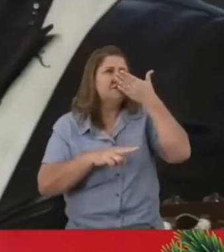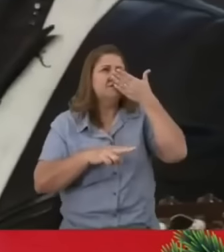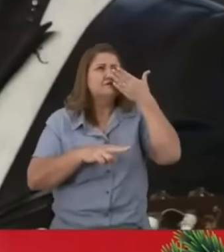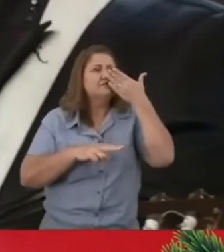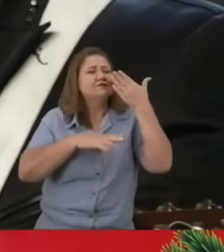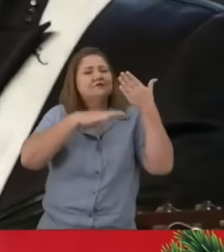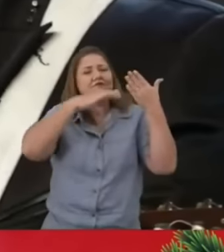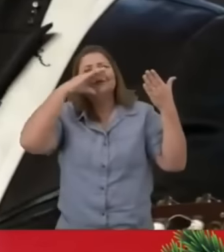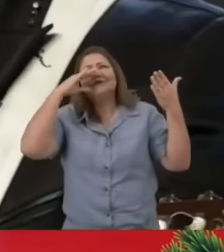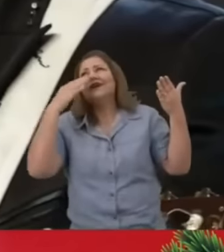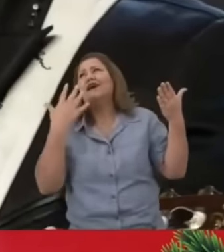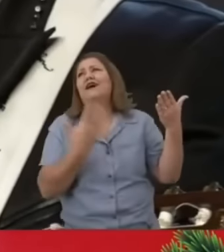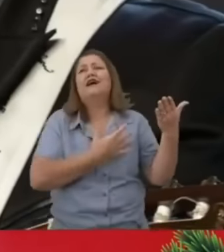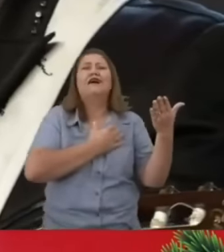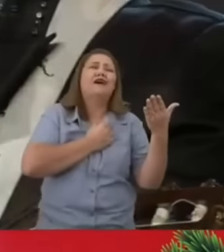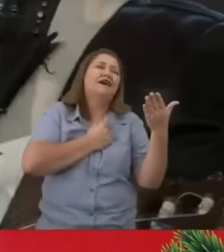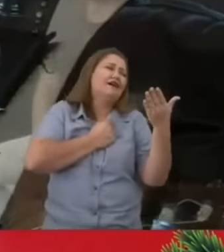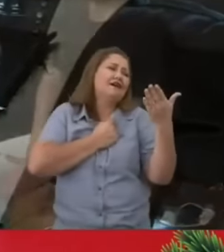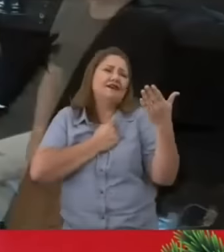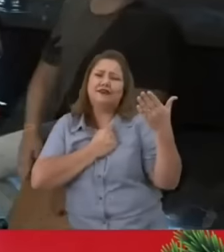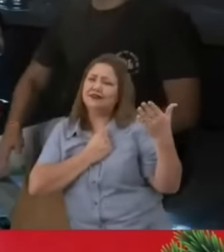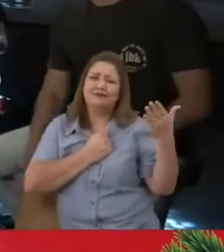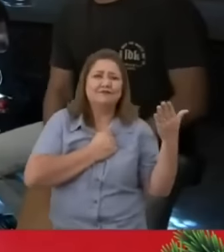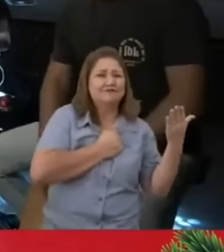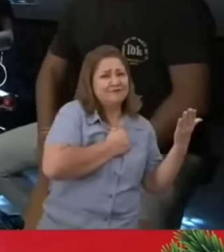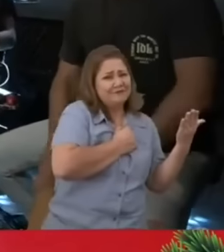sentindo perfume.